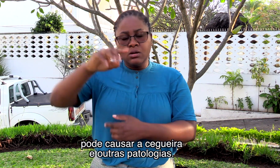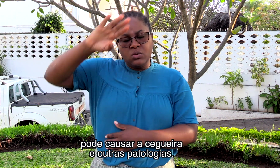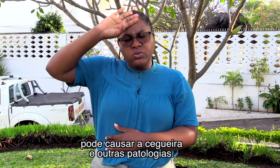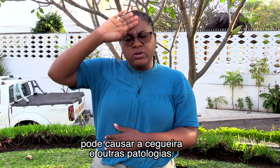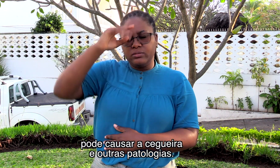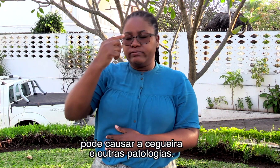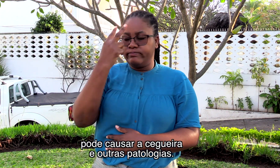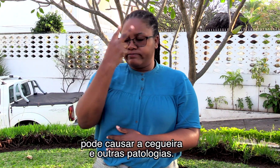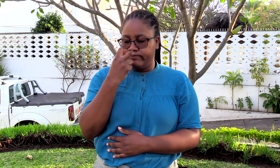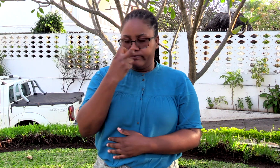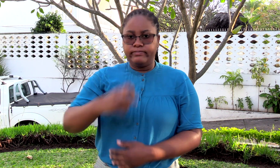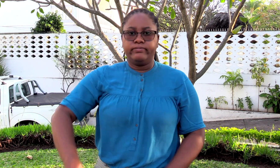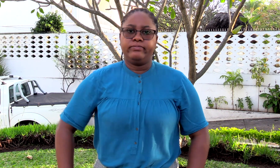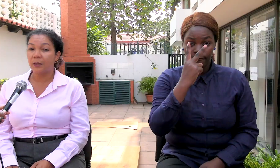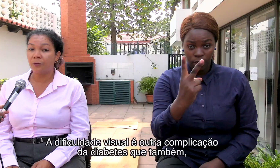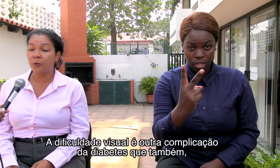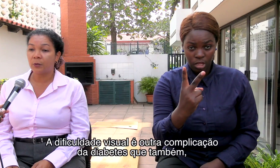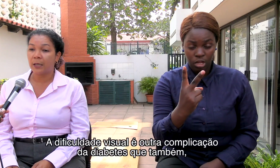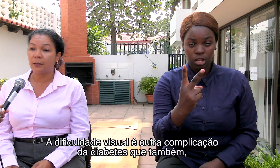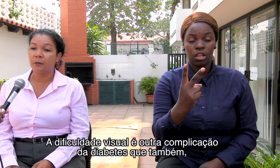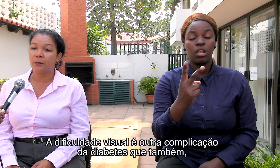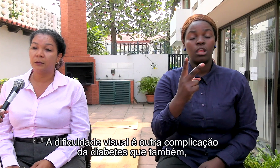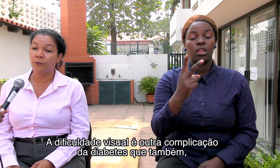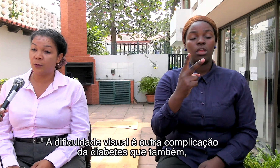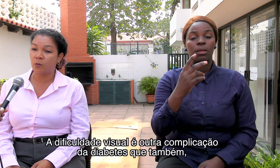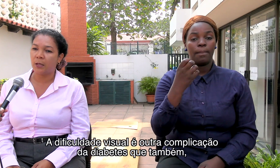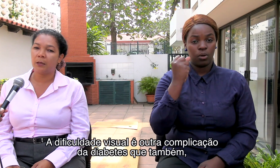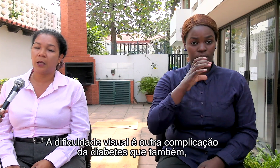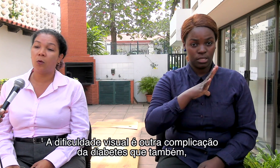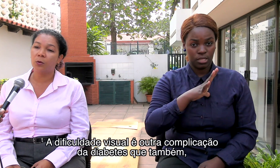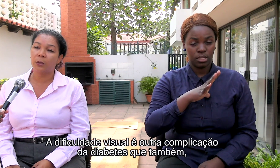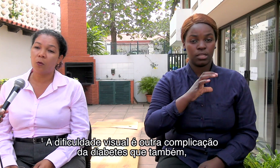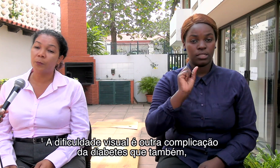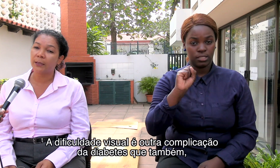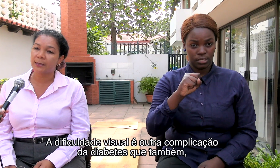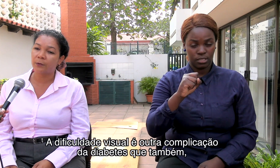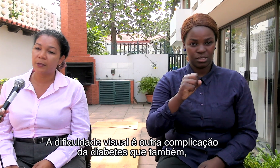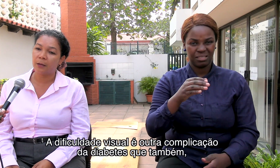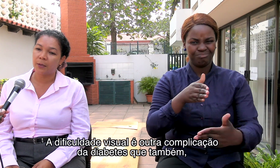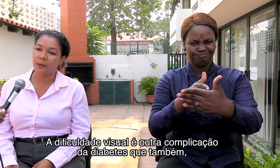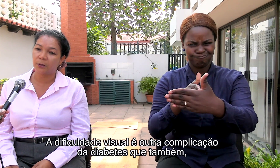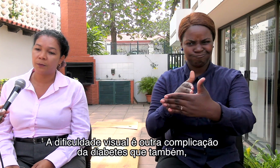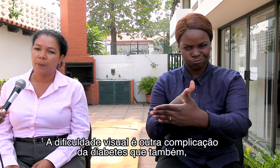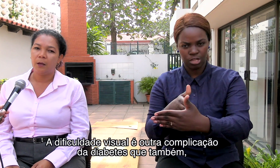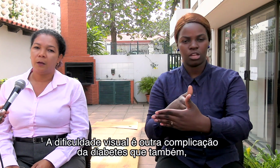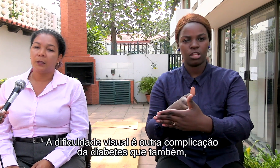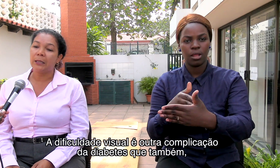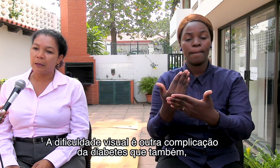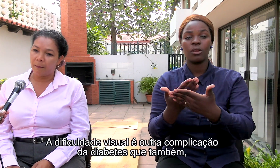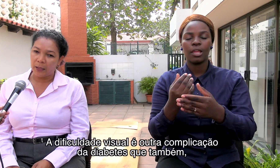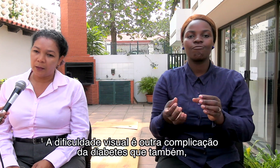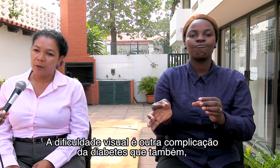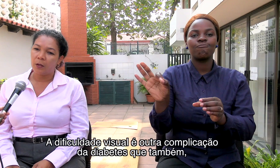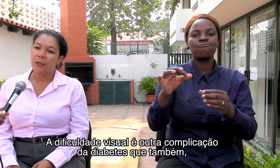cegueira e outras patologias. A dificuldade visual é outra complicação da diabetes,